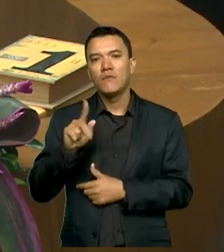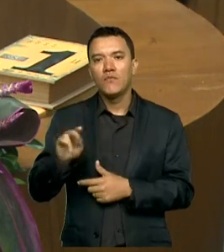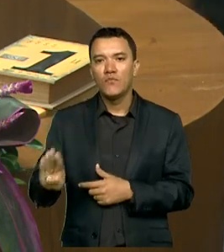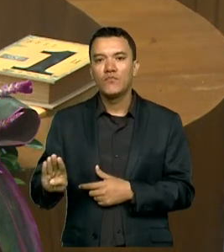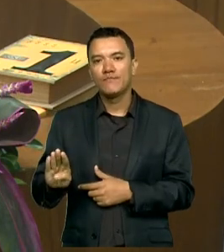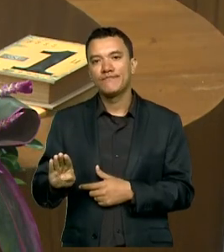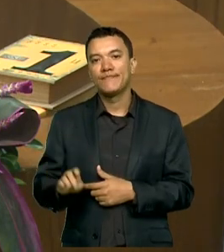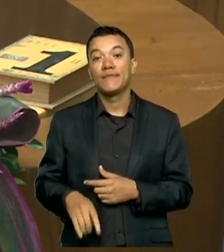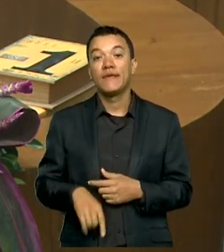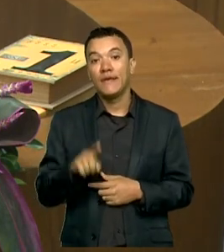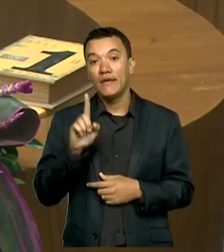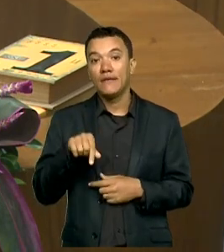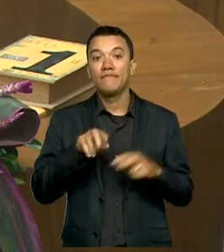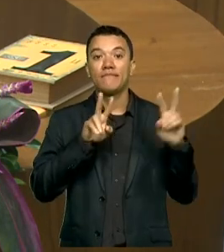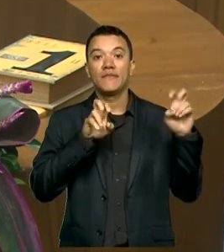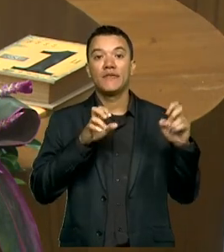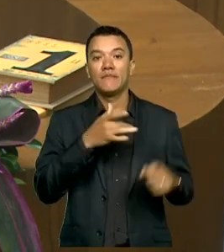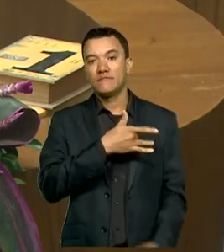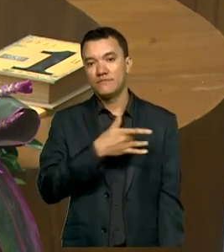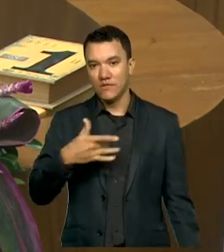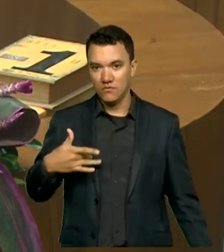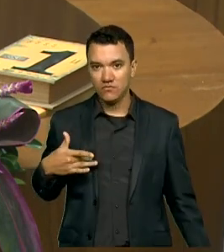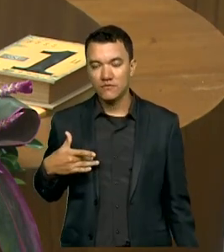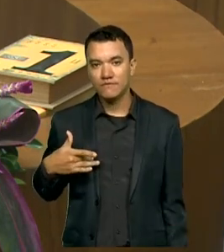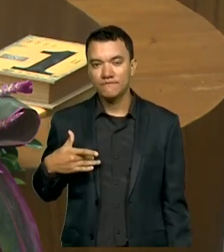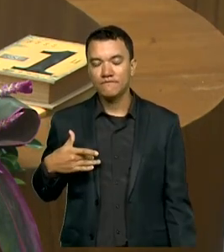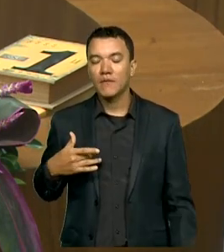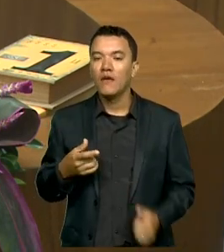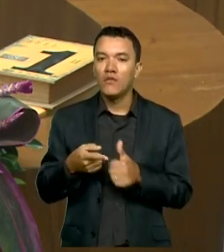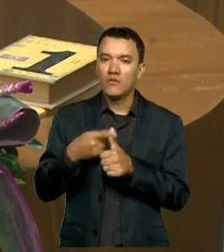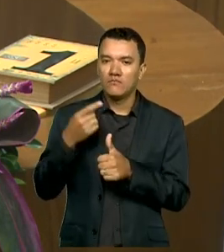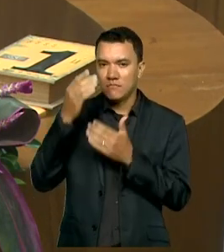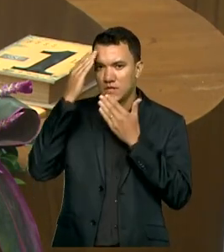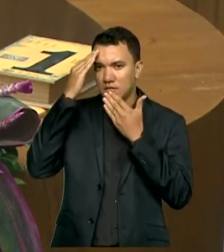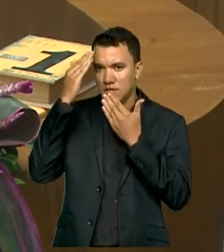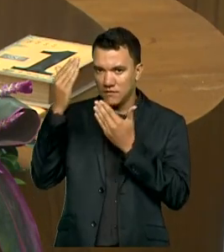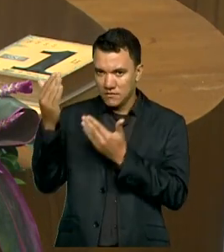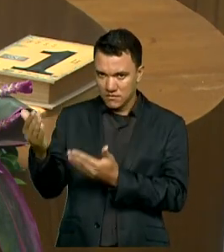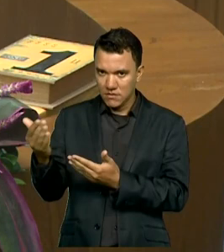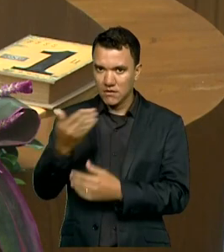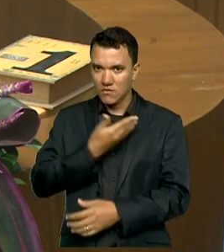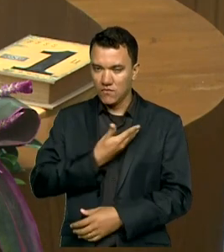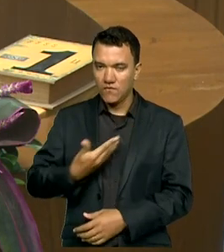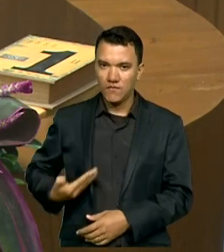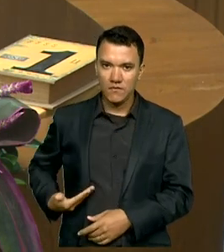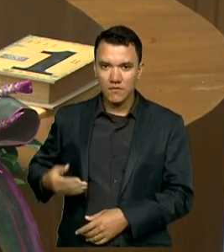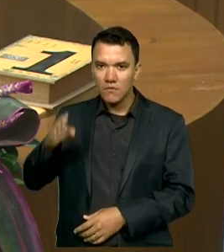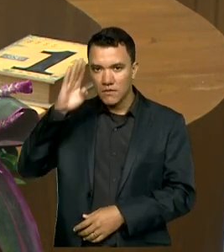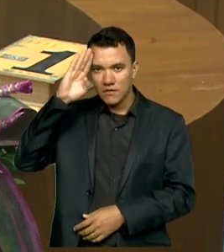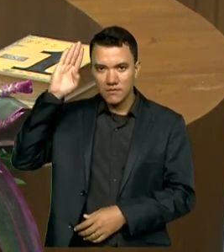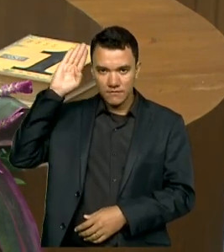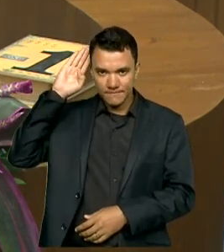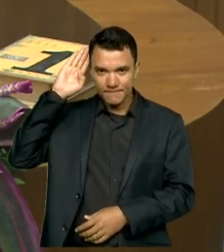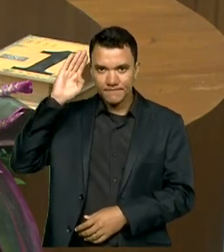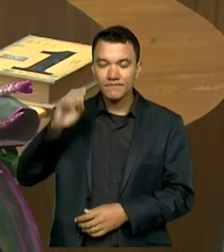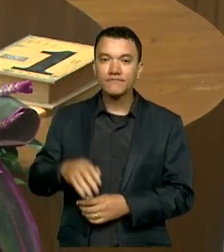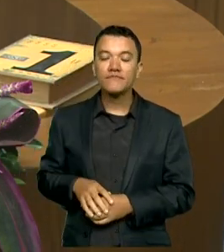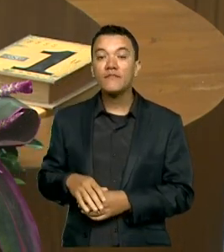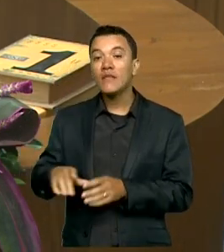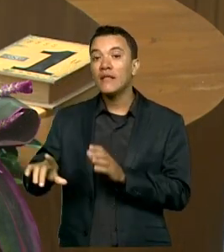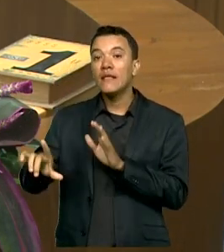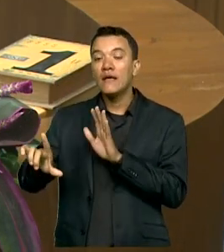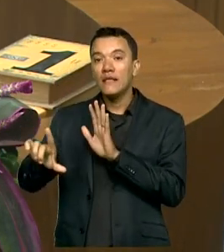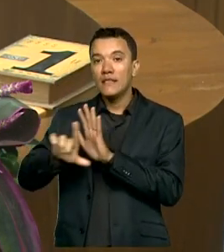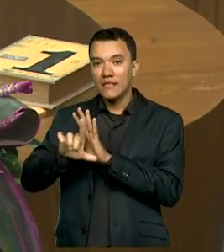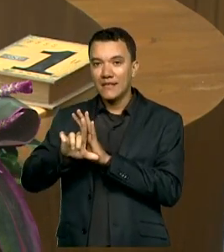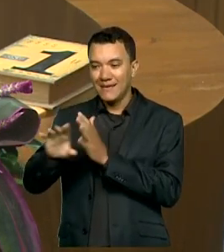saúde. Queria aqui, primeiro, agradecer ao governador Carlos Brandão pela sanção